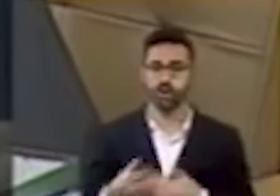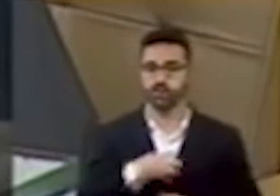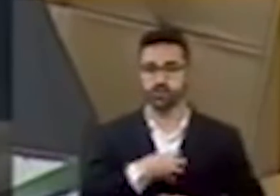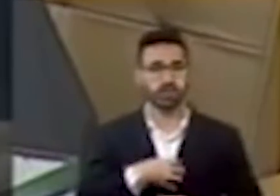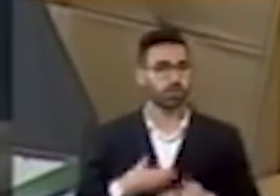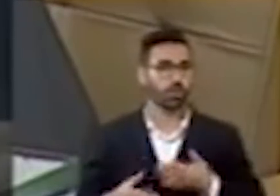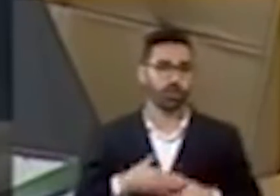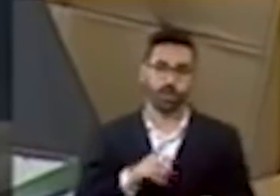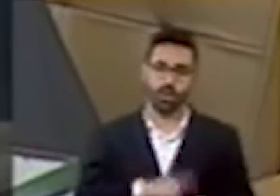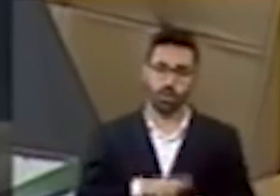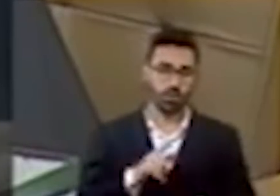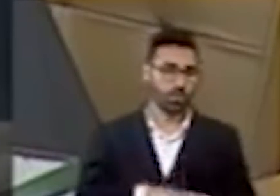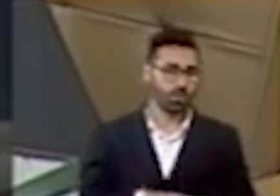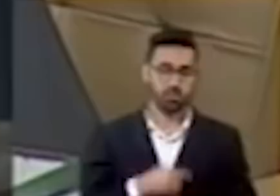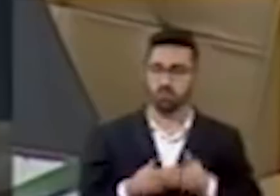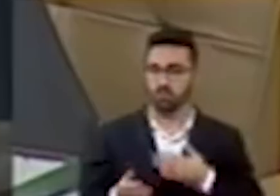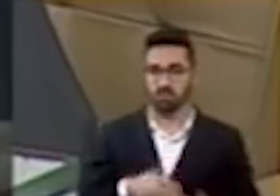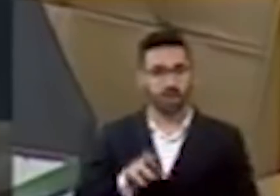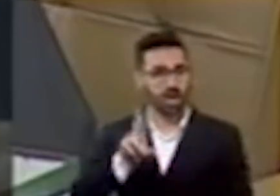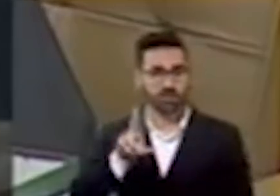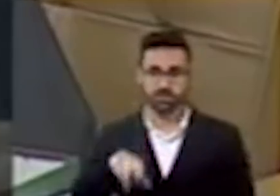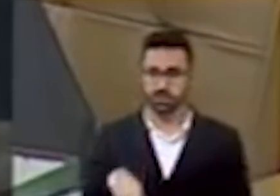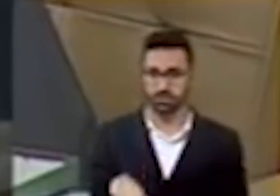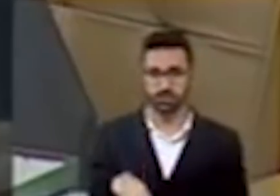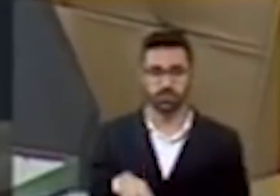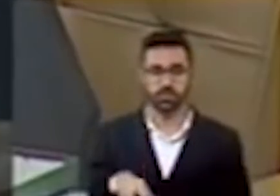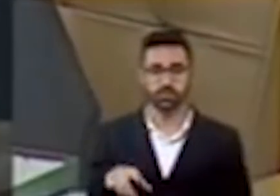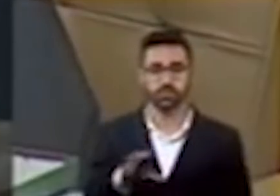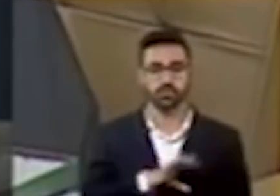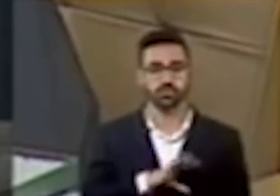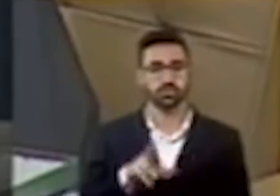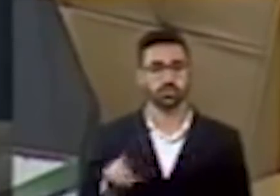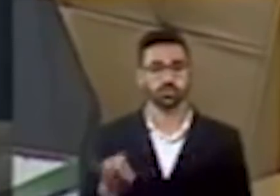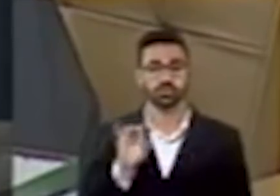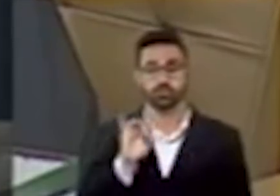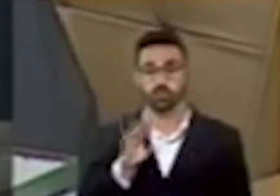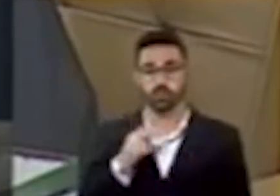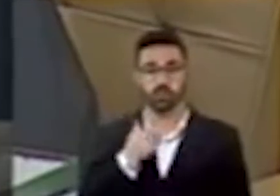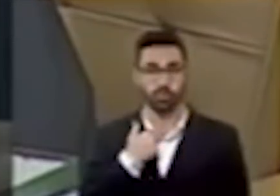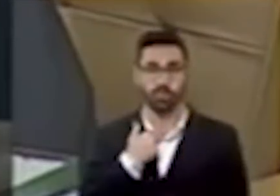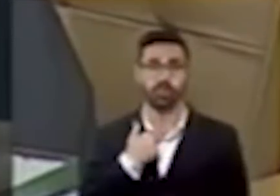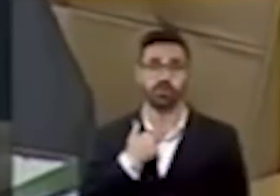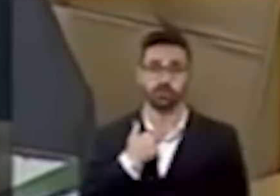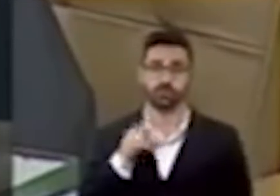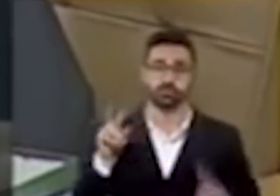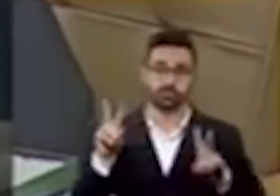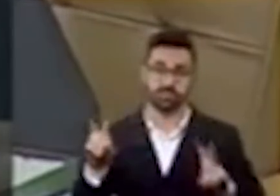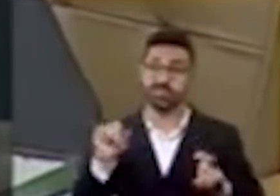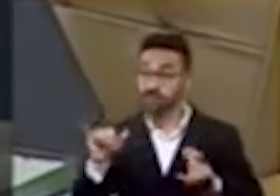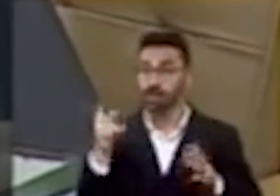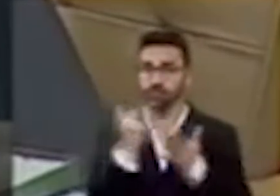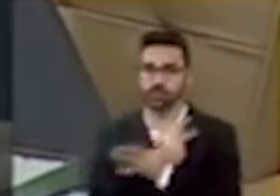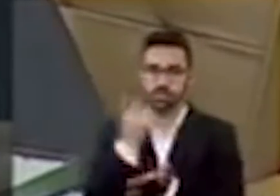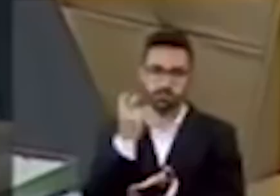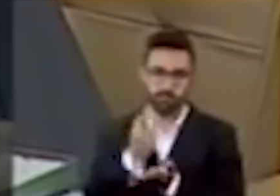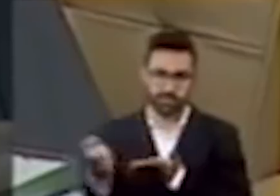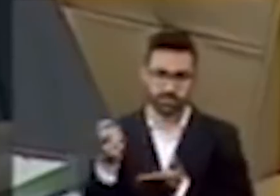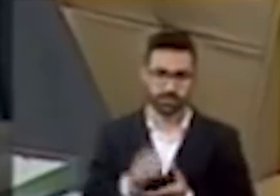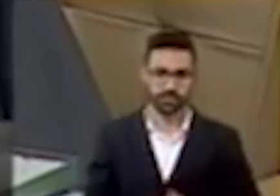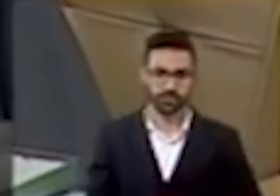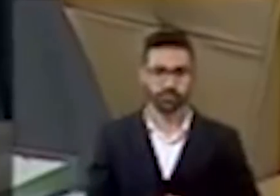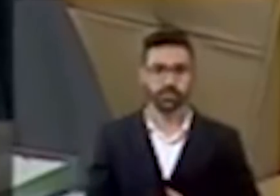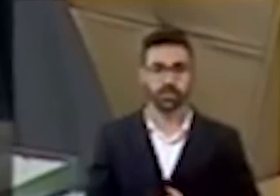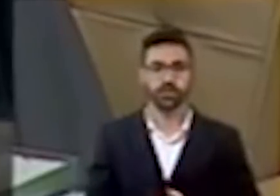tempo, por qualquer razão, em todos os casos, exceto o impeachment. Na mesma linha, outros precedentes